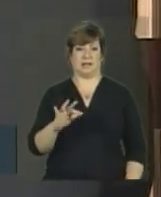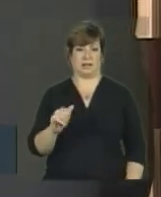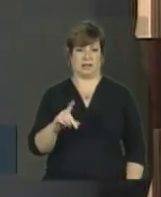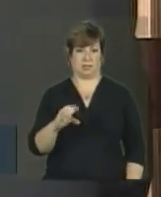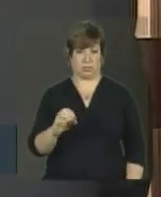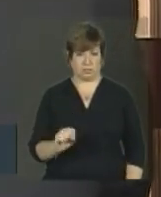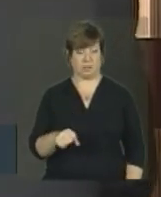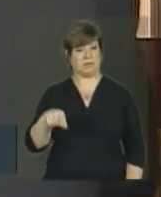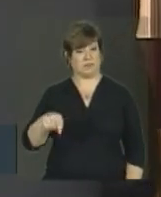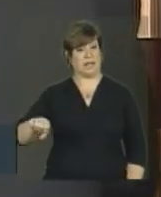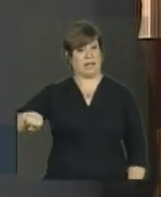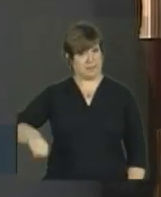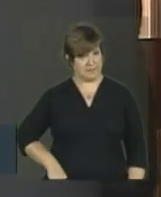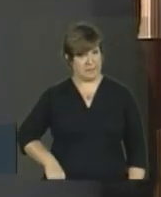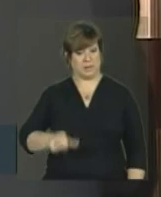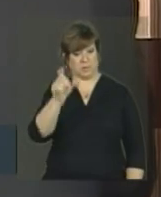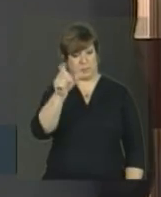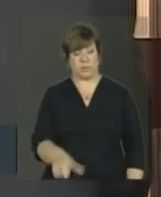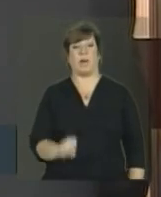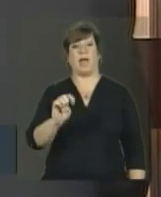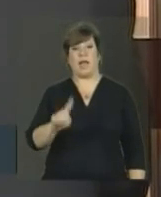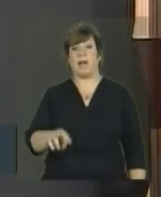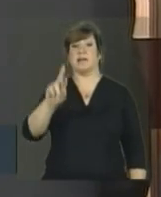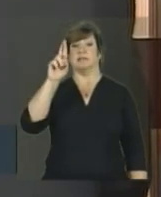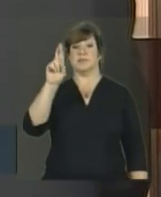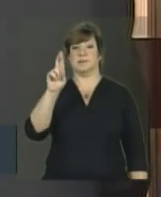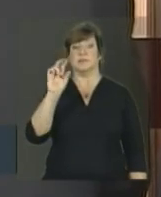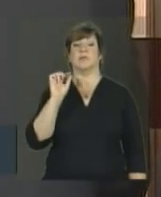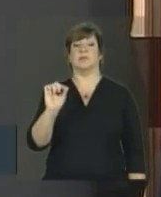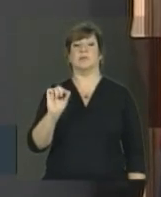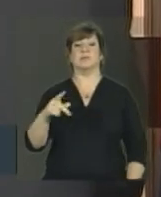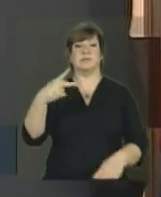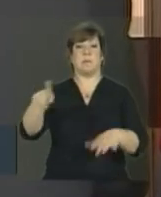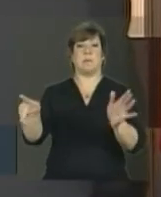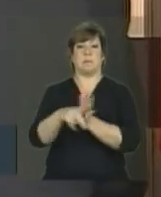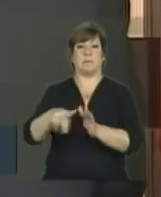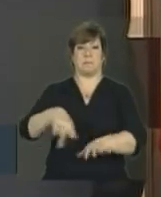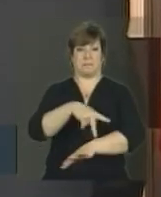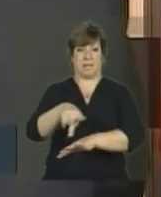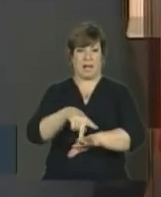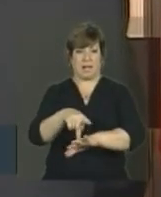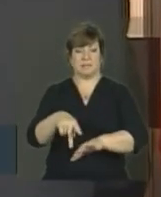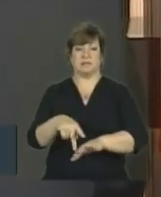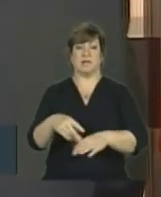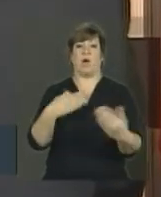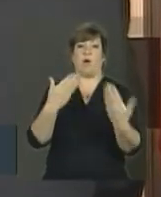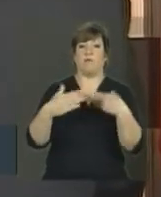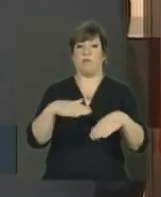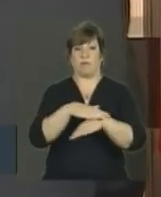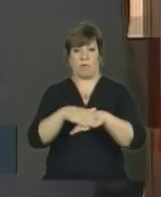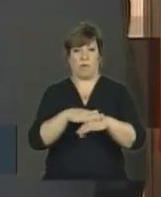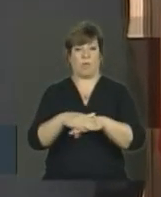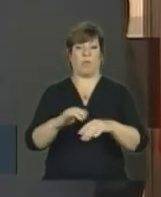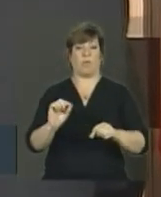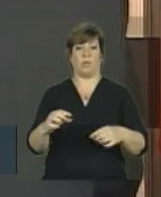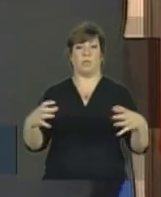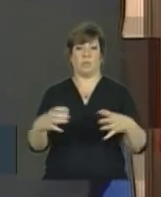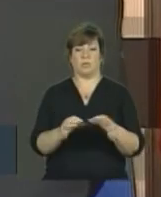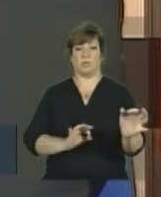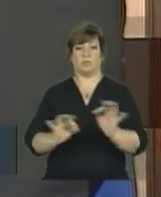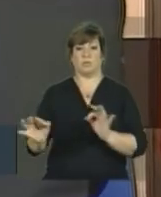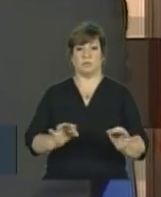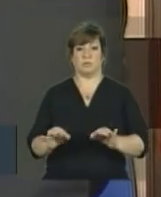por representar o seu país em qualquer discussão que envolva outras nações ou organismos